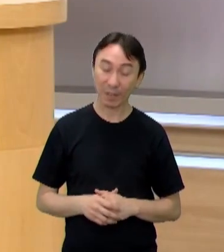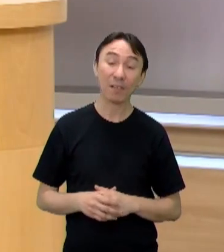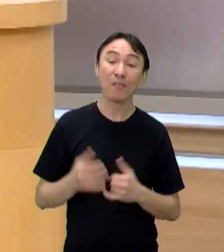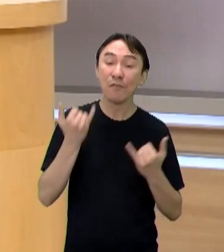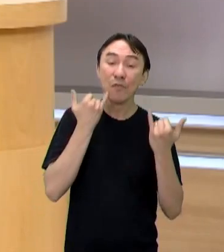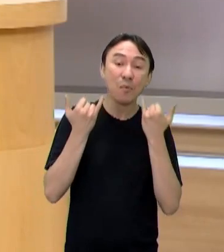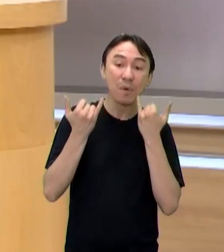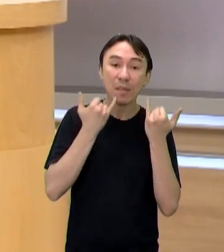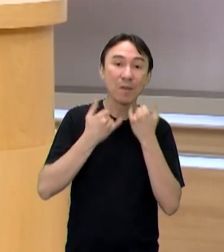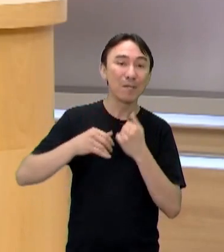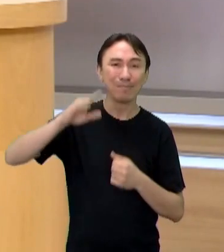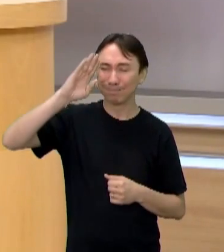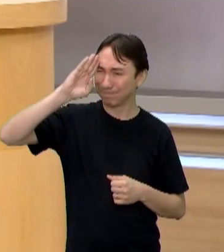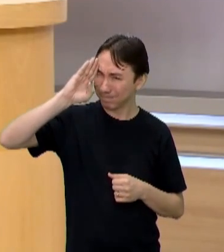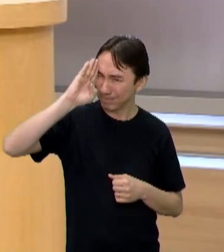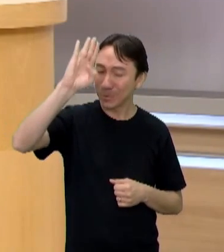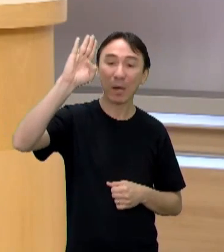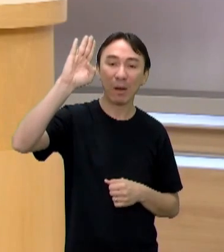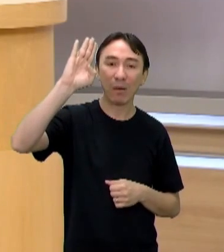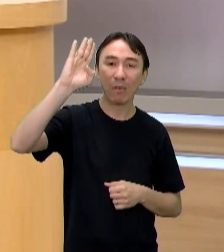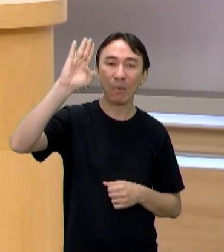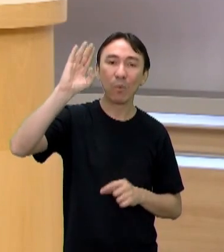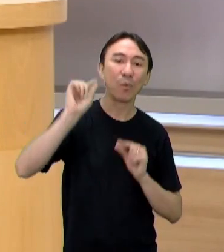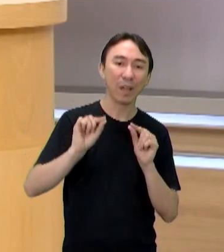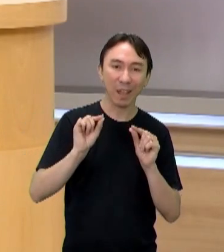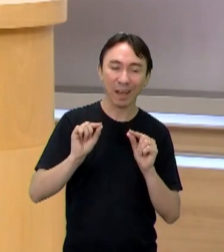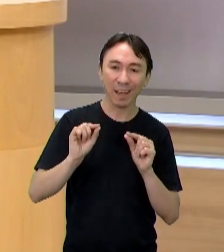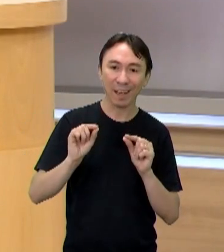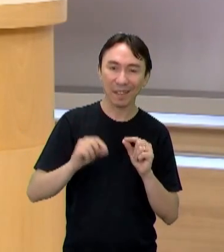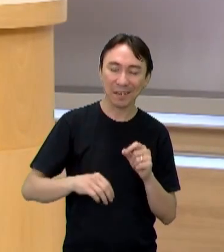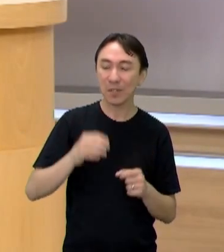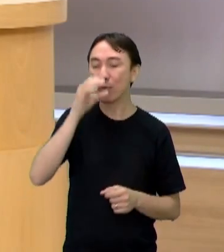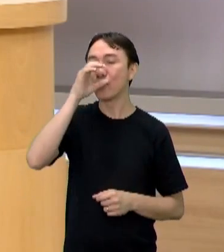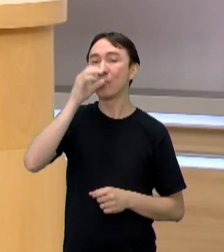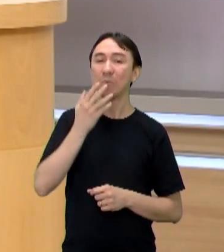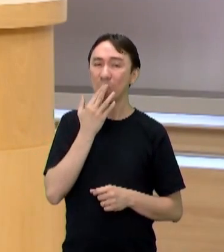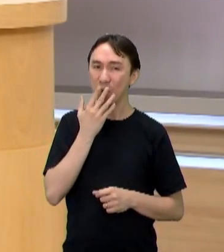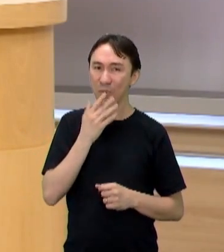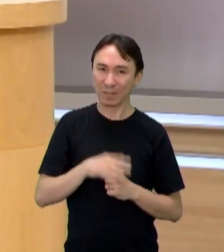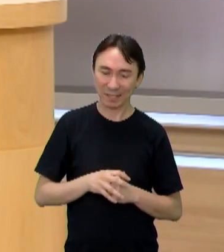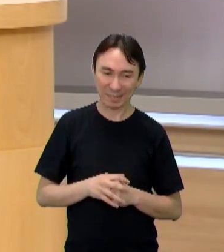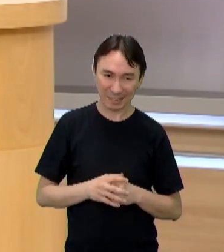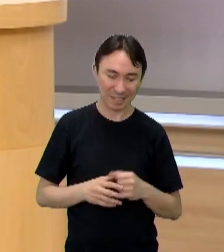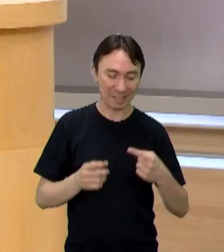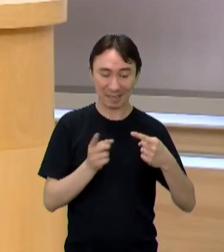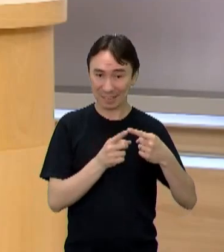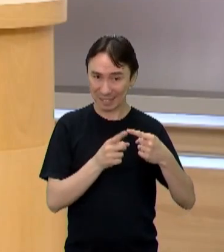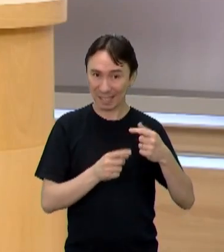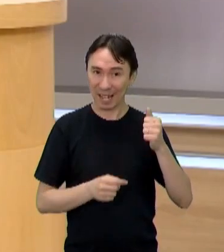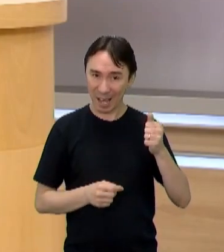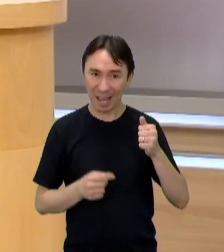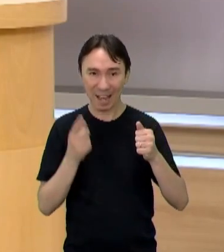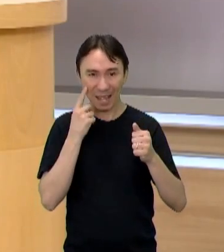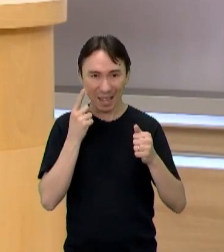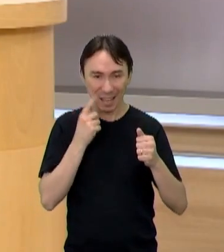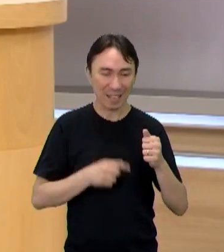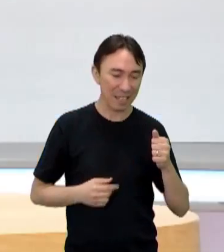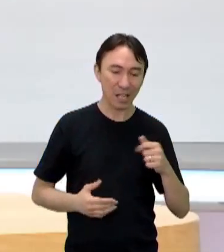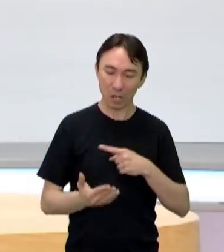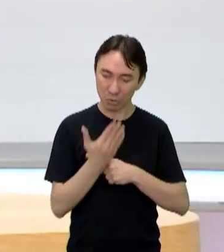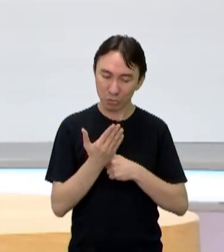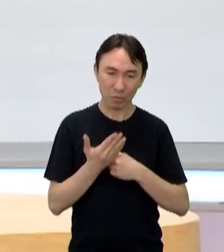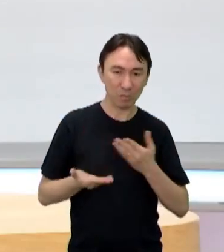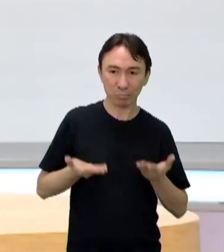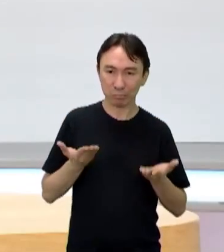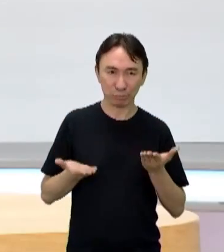é que o isotônico repõe sais minerais e glicose, provoca equilíbrio